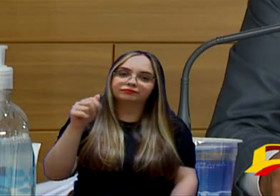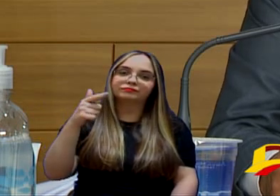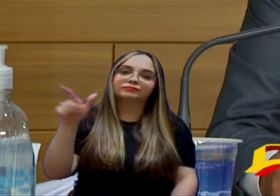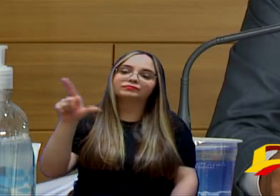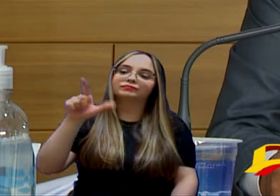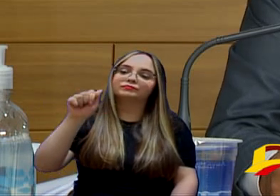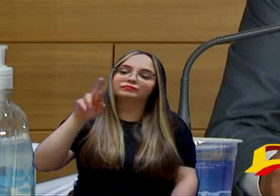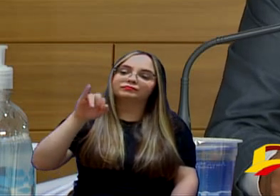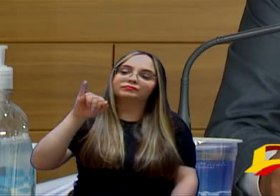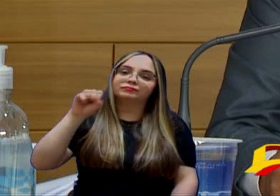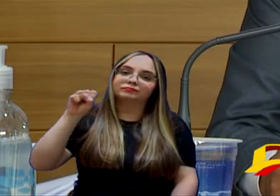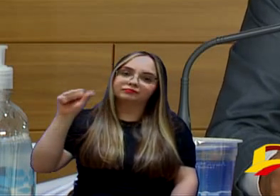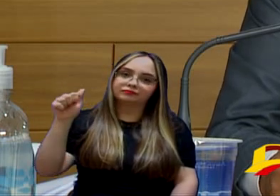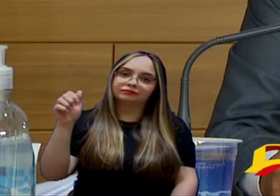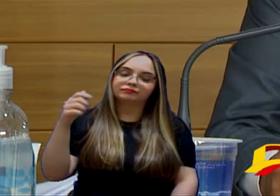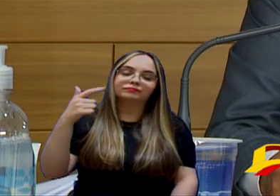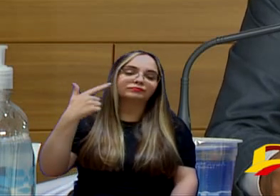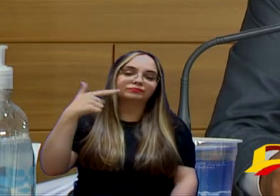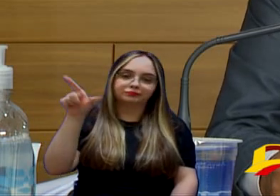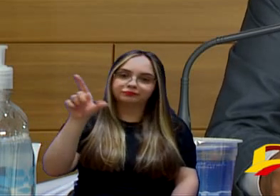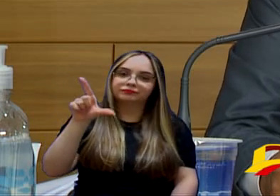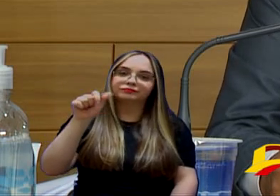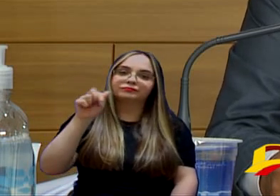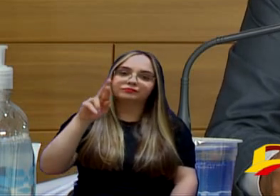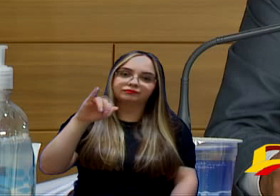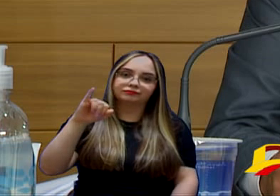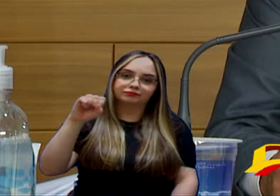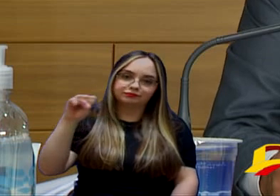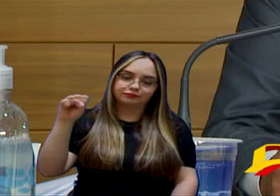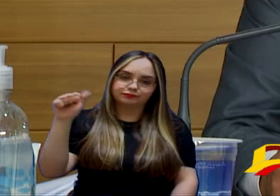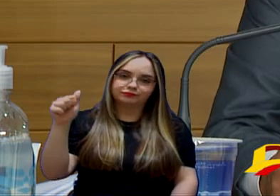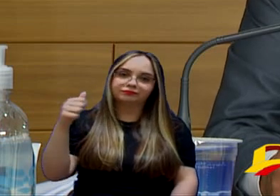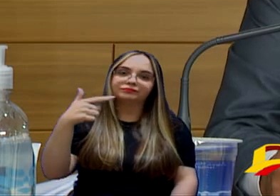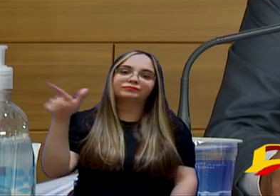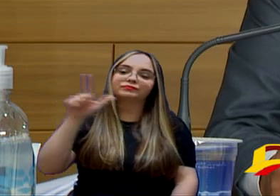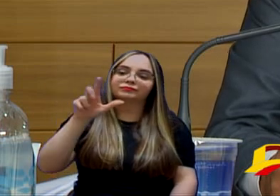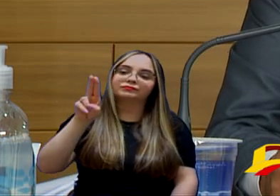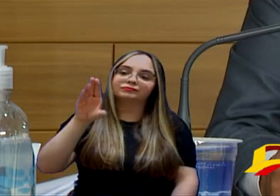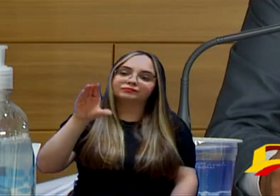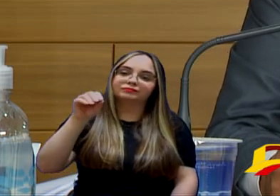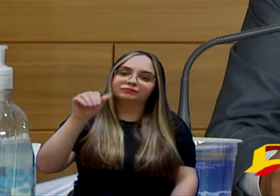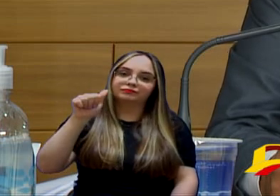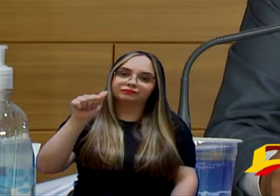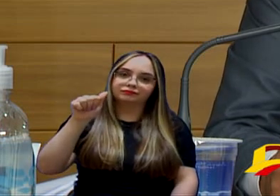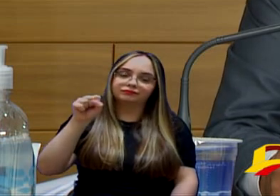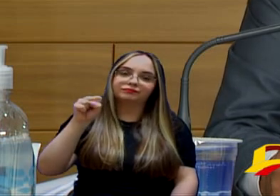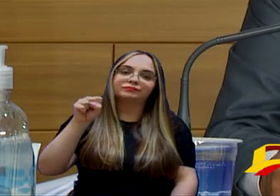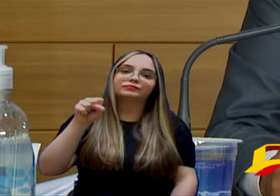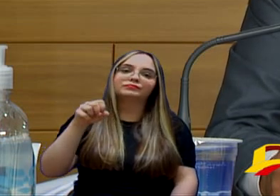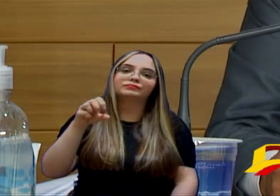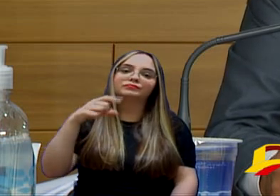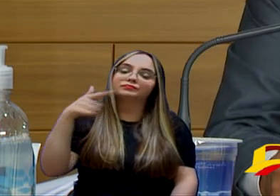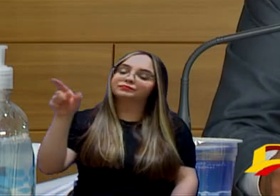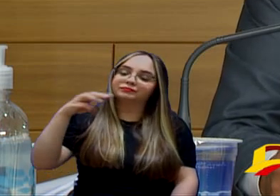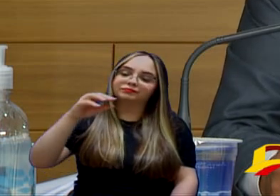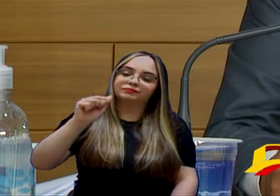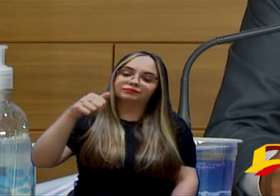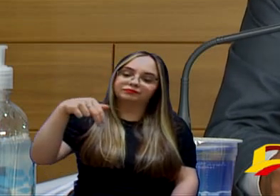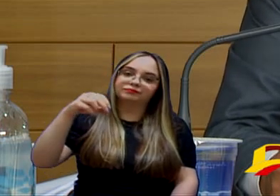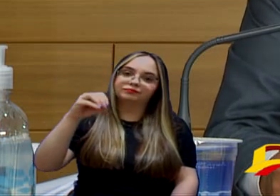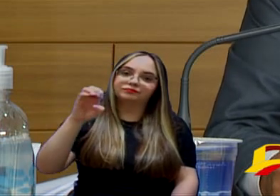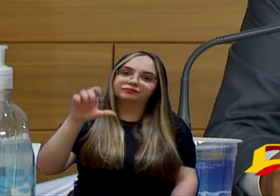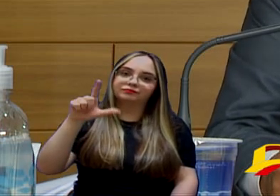biazotto dos Santos Larissa Marcela Leme Bernardo Lucas Silvestre Coelho Manuela Manuela Beira Mateus